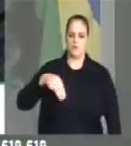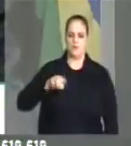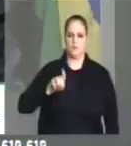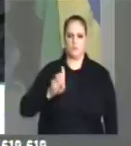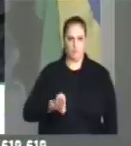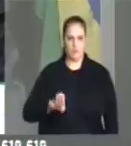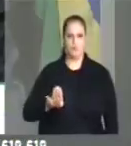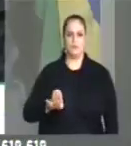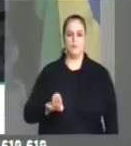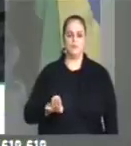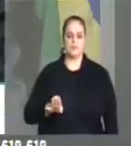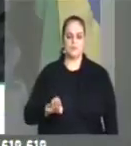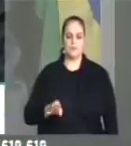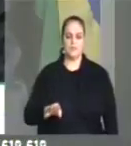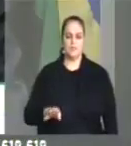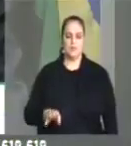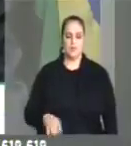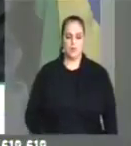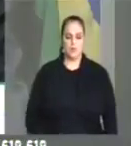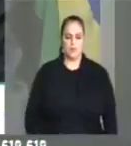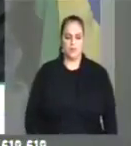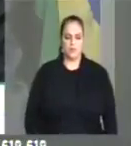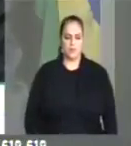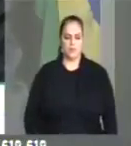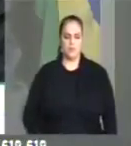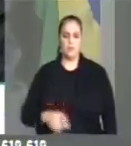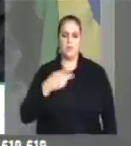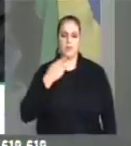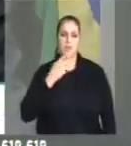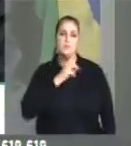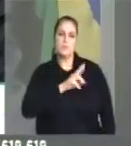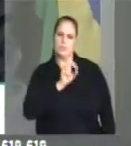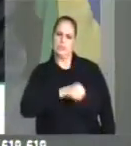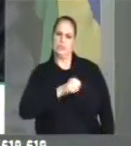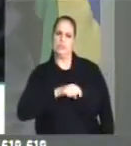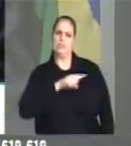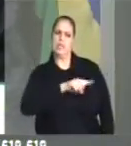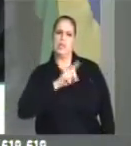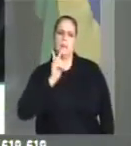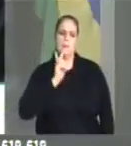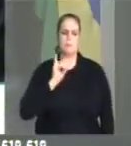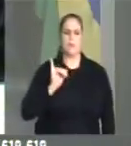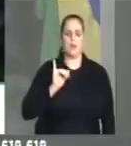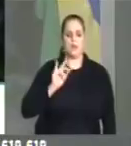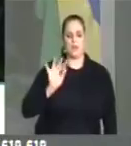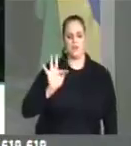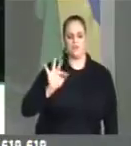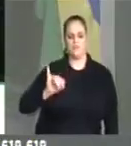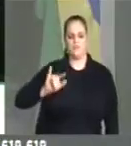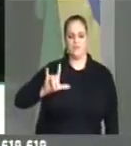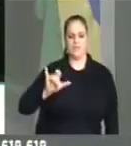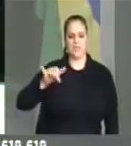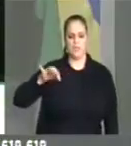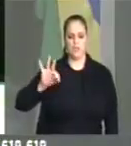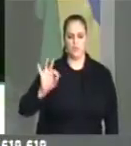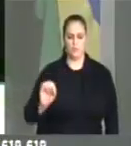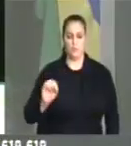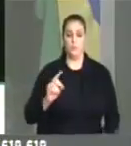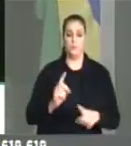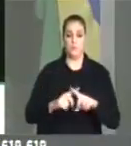claro, o César Maia é filho do Filinto. Filinto Maia, juntamente com Guilherme